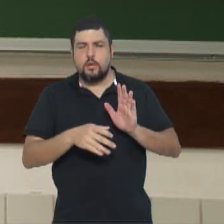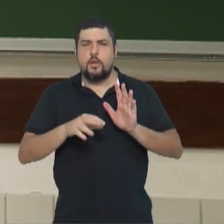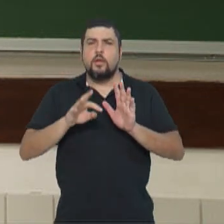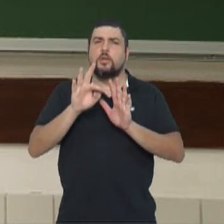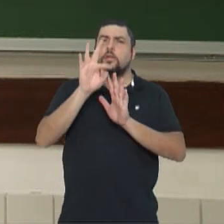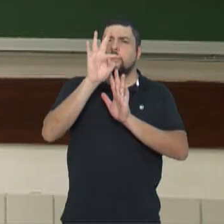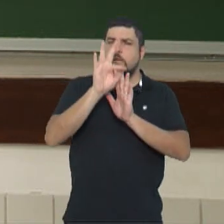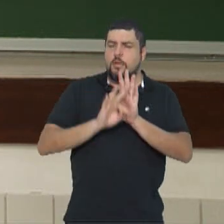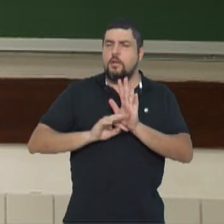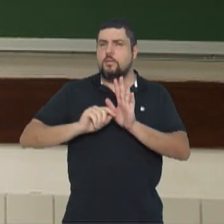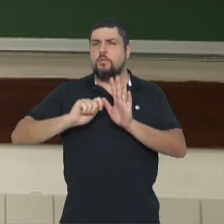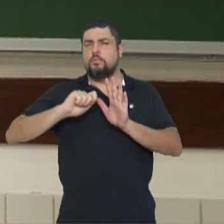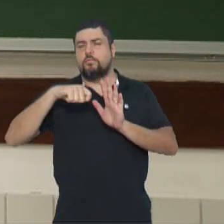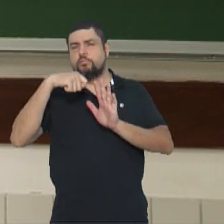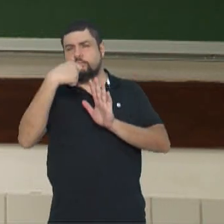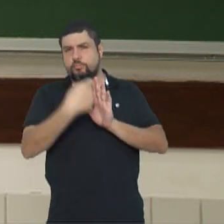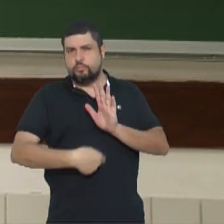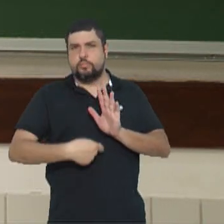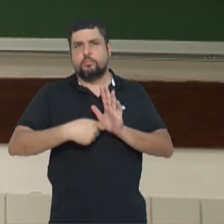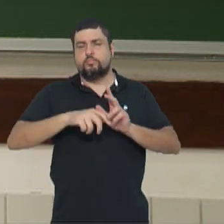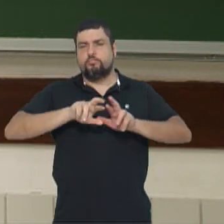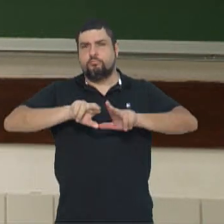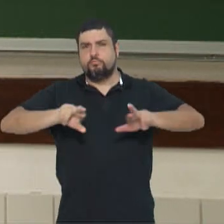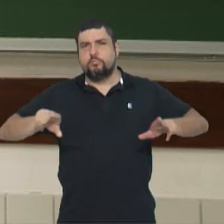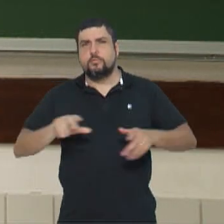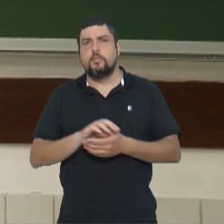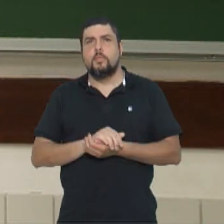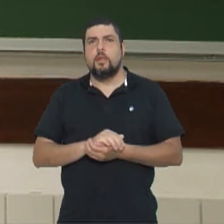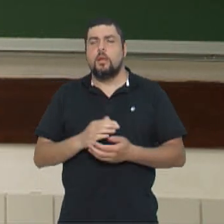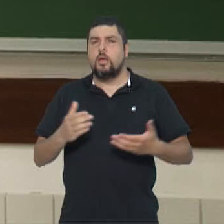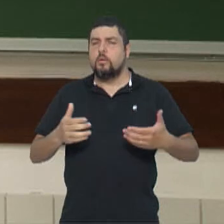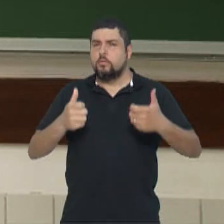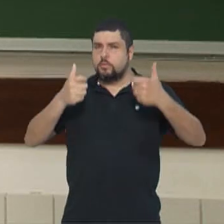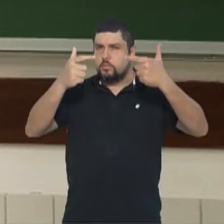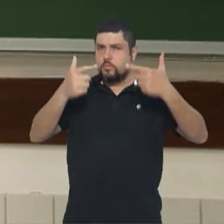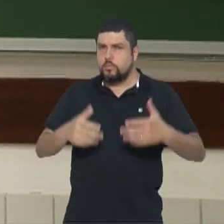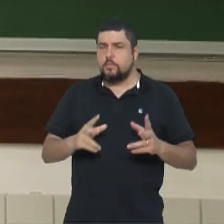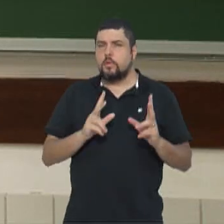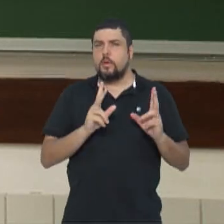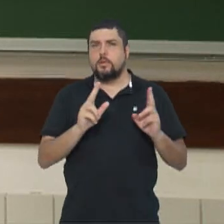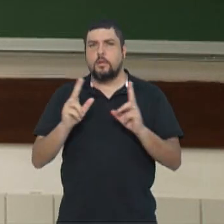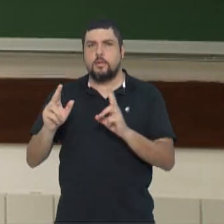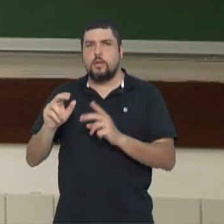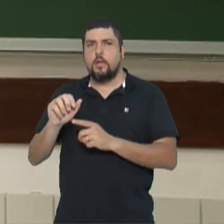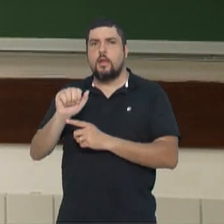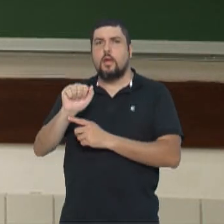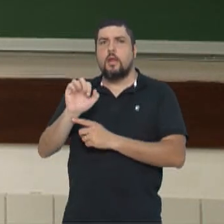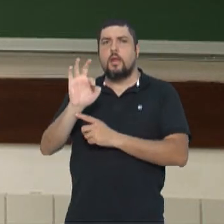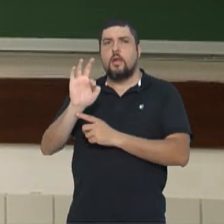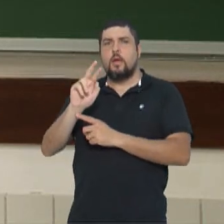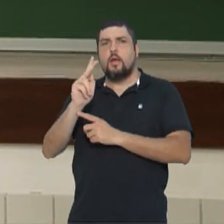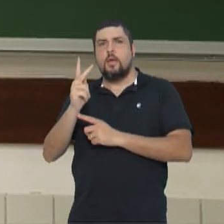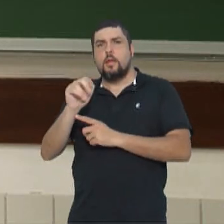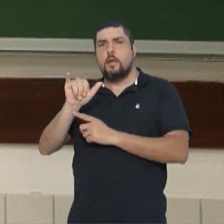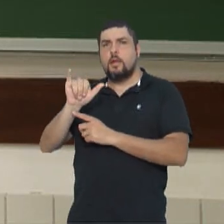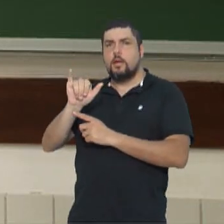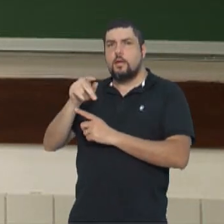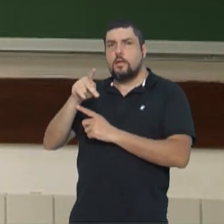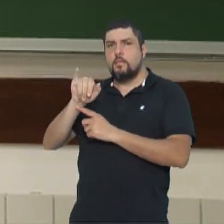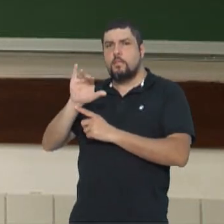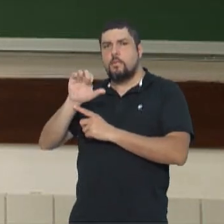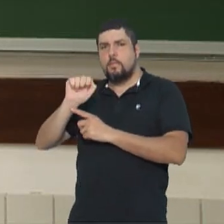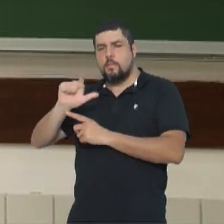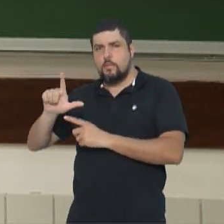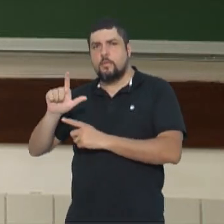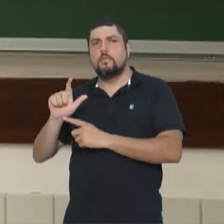focando em resenha, está falando da Atípico, da série, né, que eu comentei com vocês. A gente já usou como exemplo, né? Isso, então a